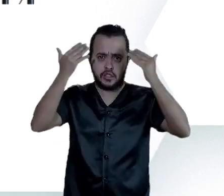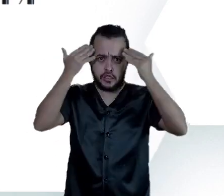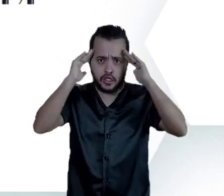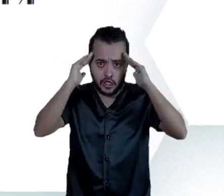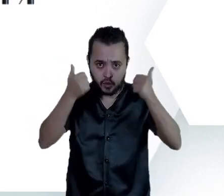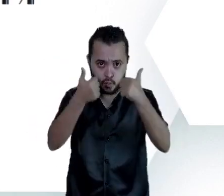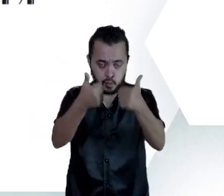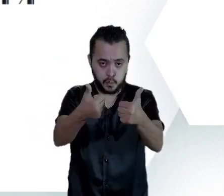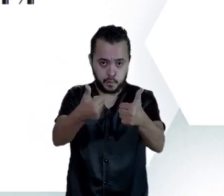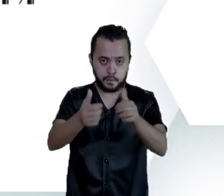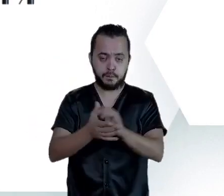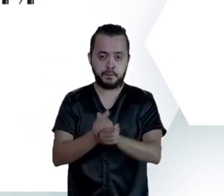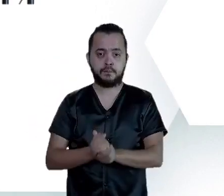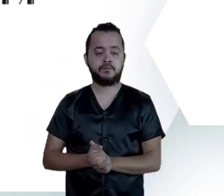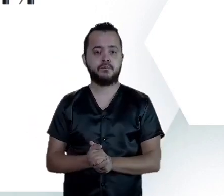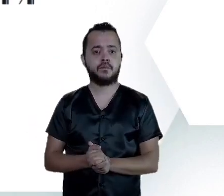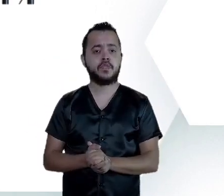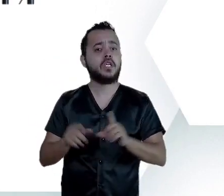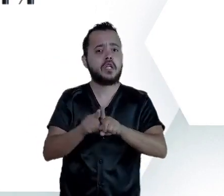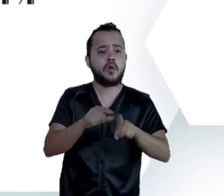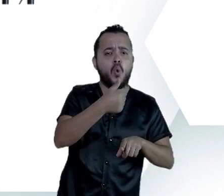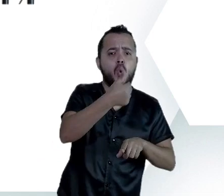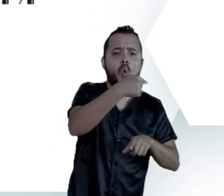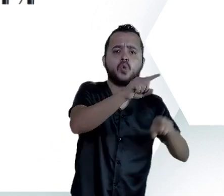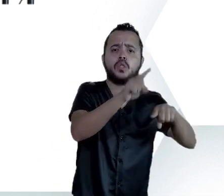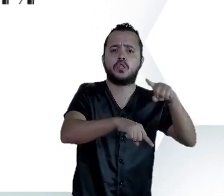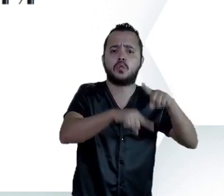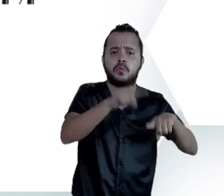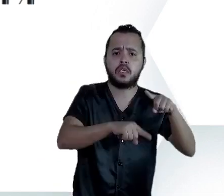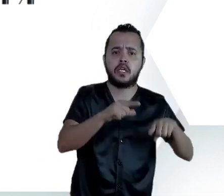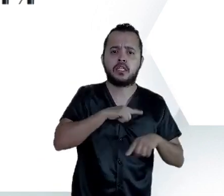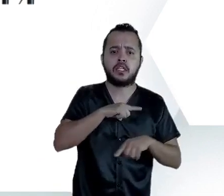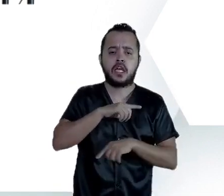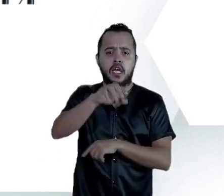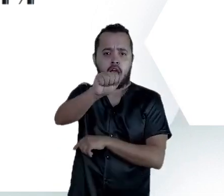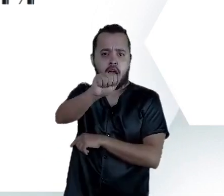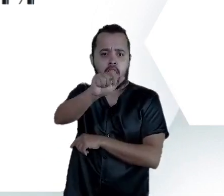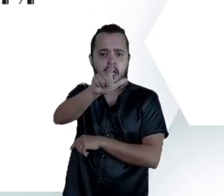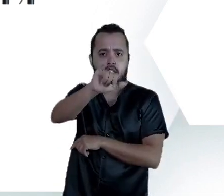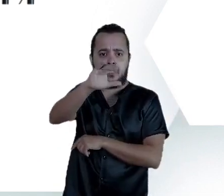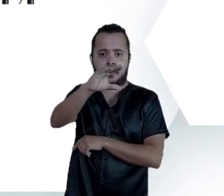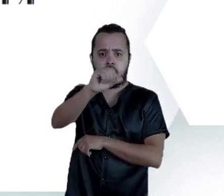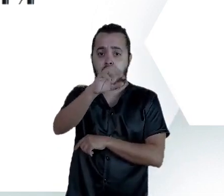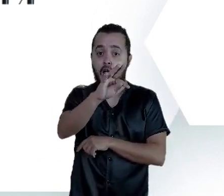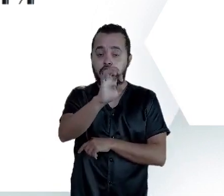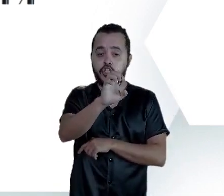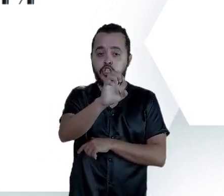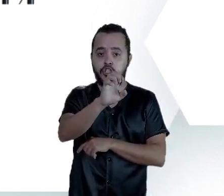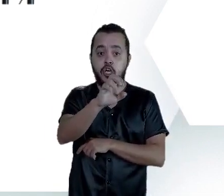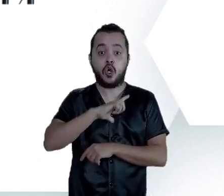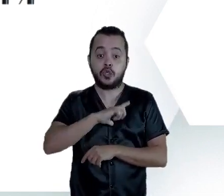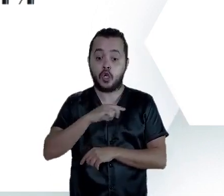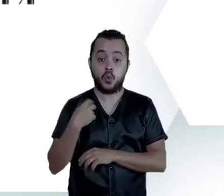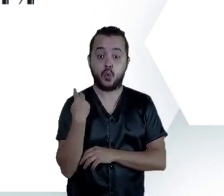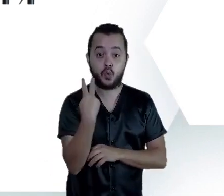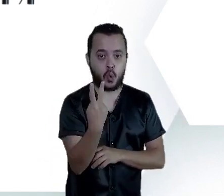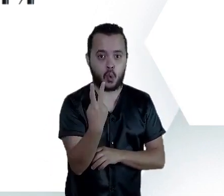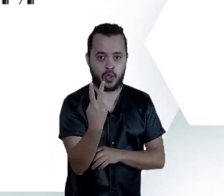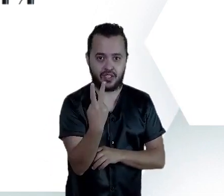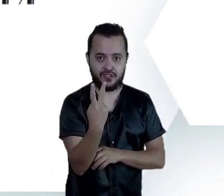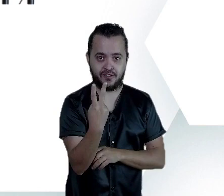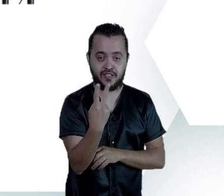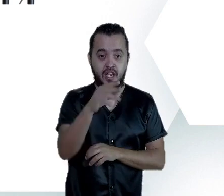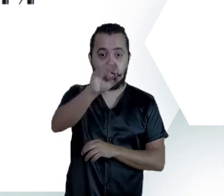Dando sequência, eu vou ter um outro equipamento que a gente chama de alicate amperímetro. Então aqui eu tenho dois equipamentos, né? O primeiro